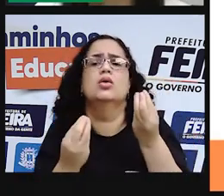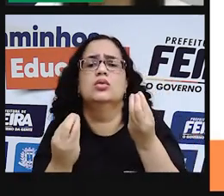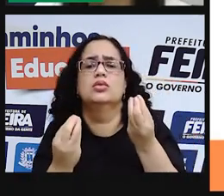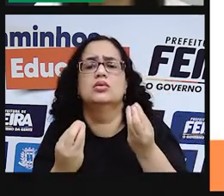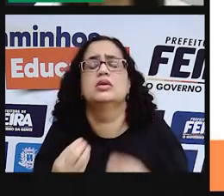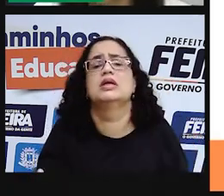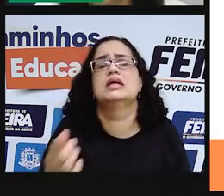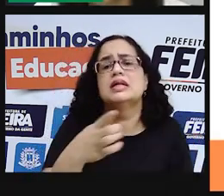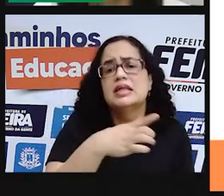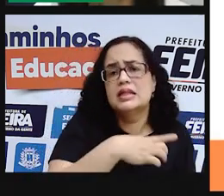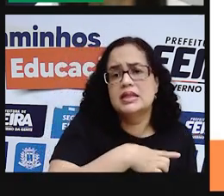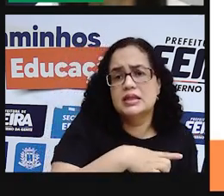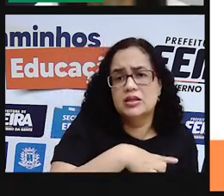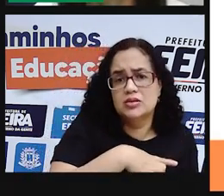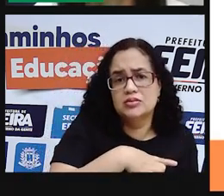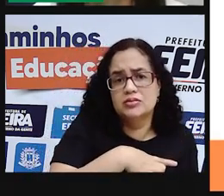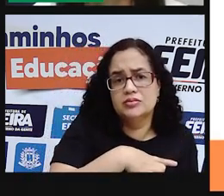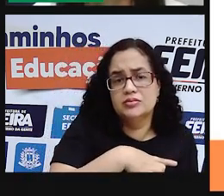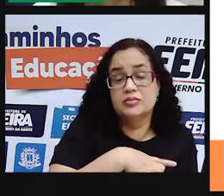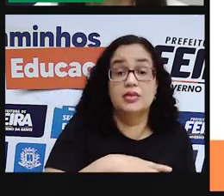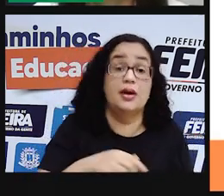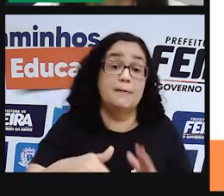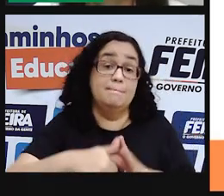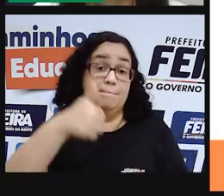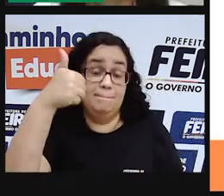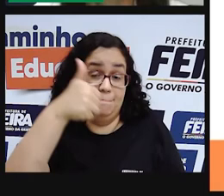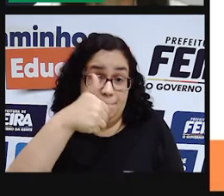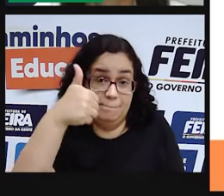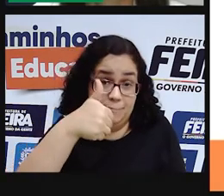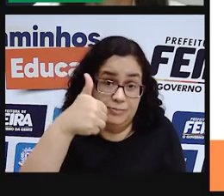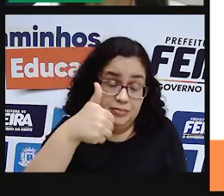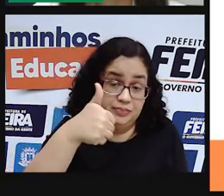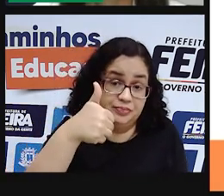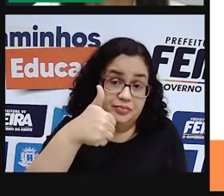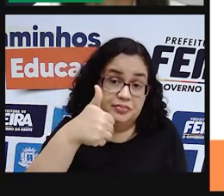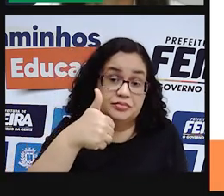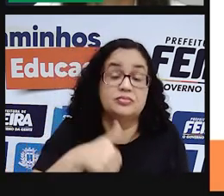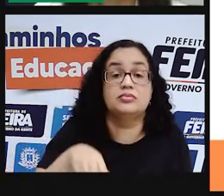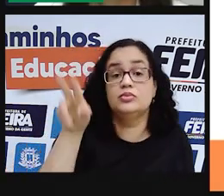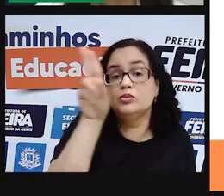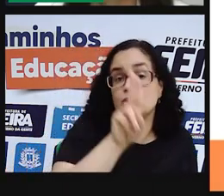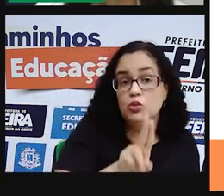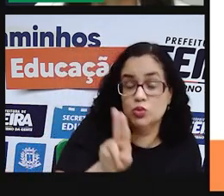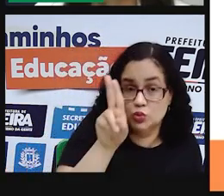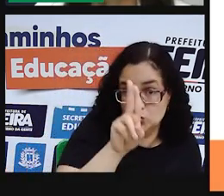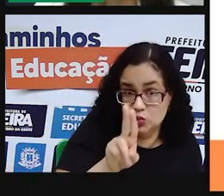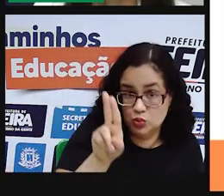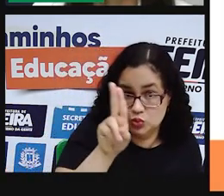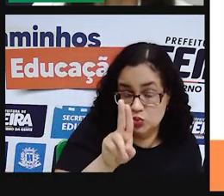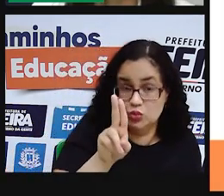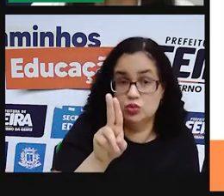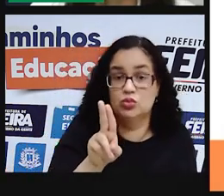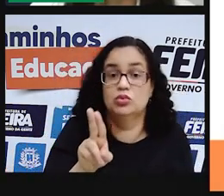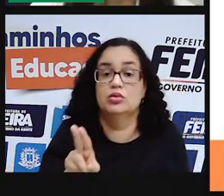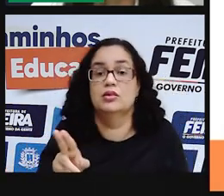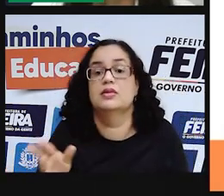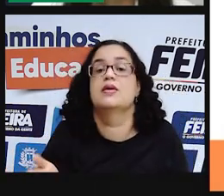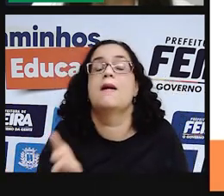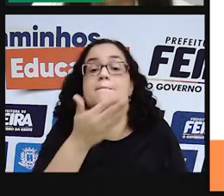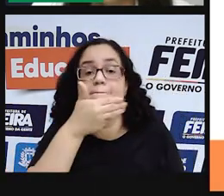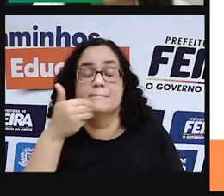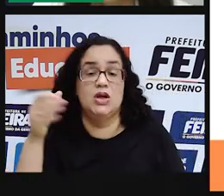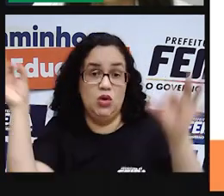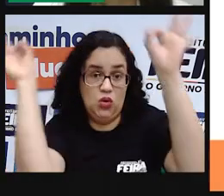que contém nessa obra. Então, o primeiro passo aí que o autor utilizou na produção, né, quando ele